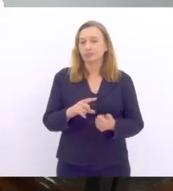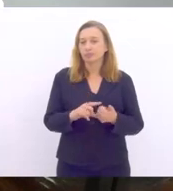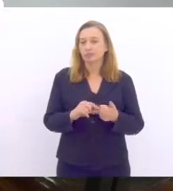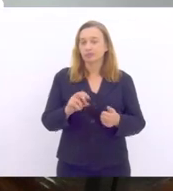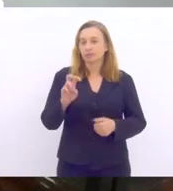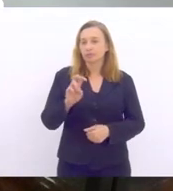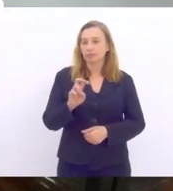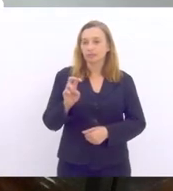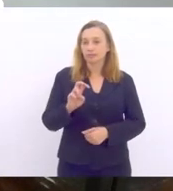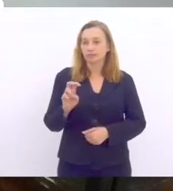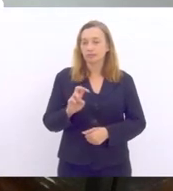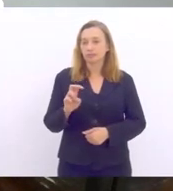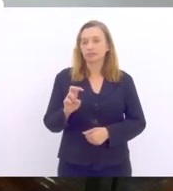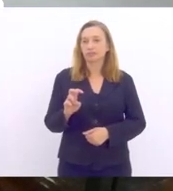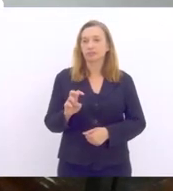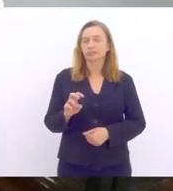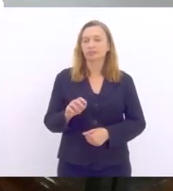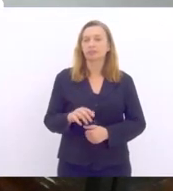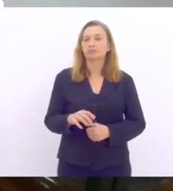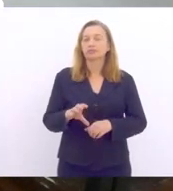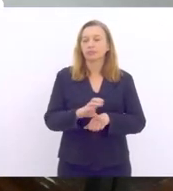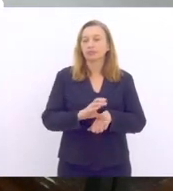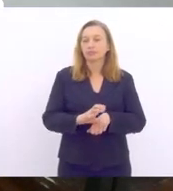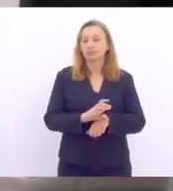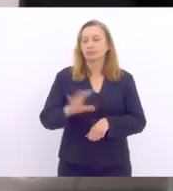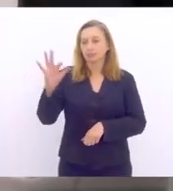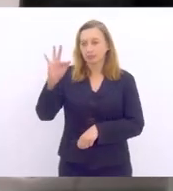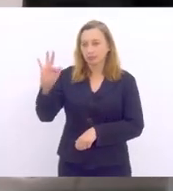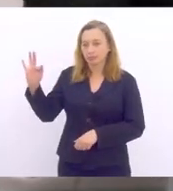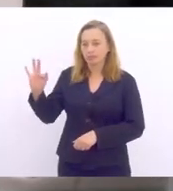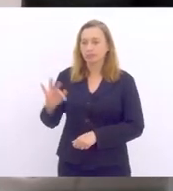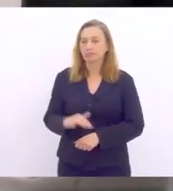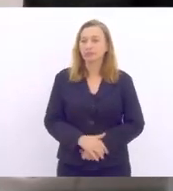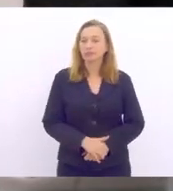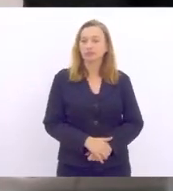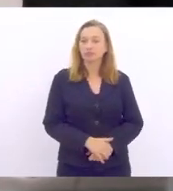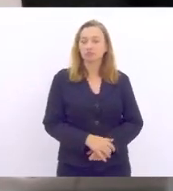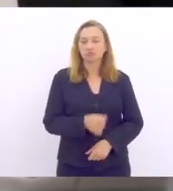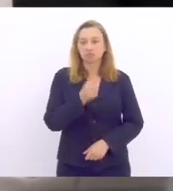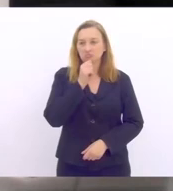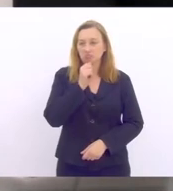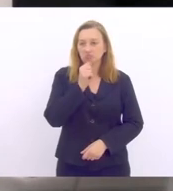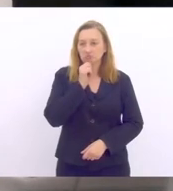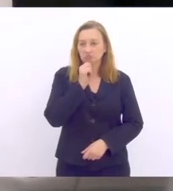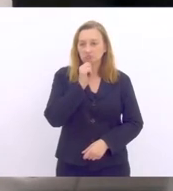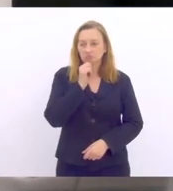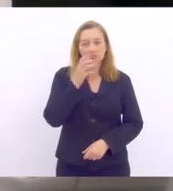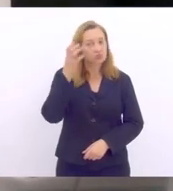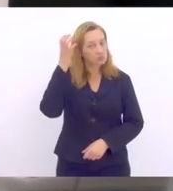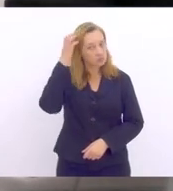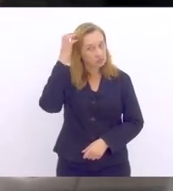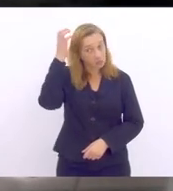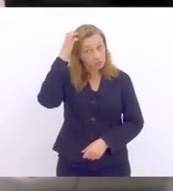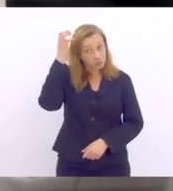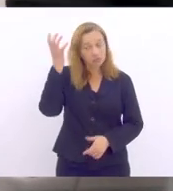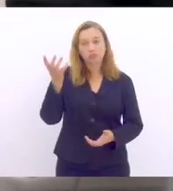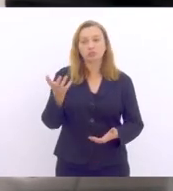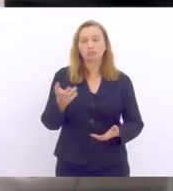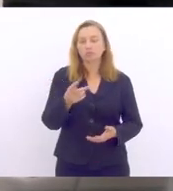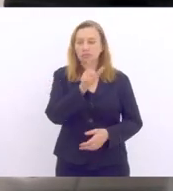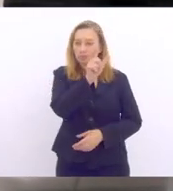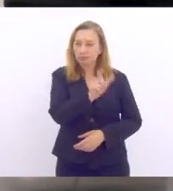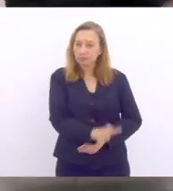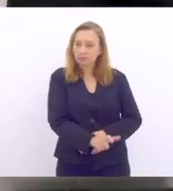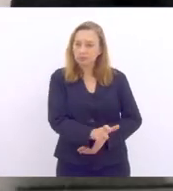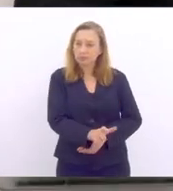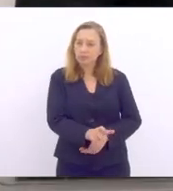inciso 45 da Constituição Federal, que diz o seguinte: nenhuma pena passará da pessoa do condenado, podendo a obrigação